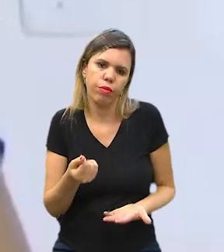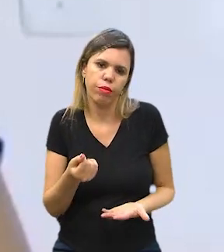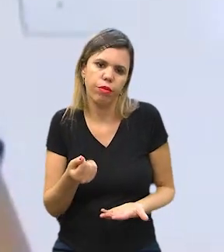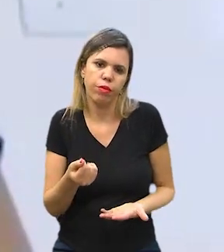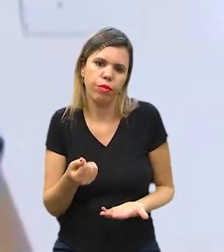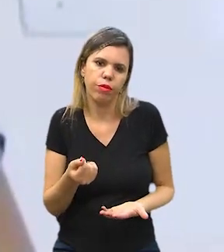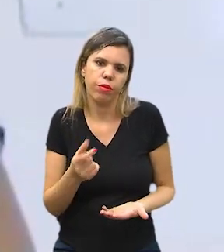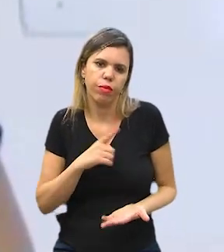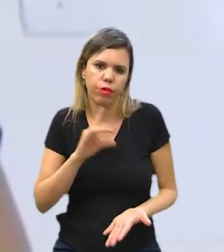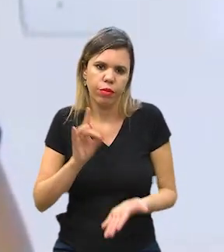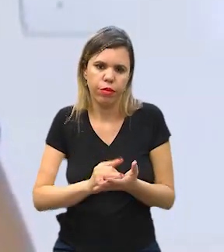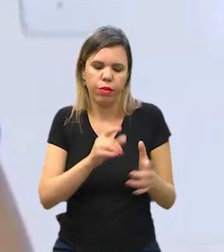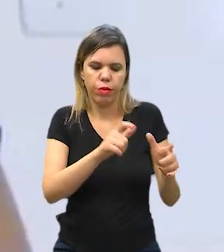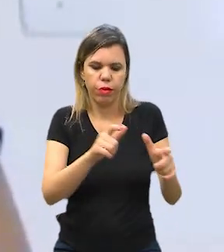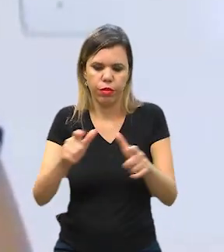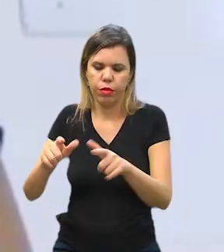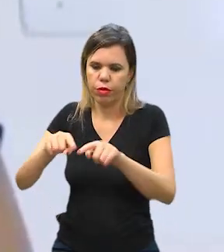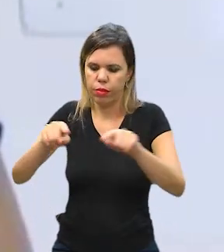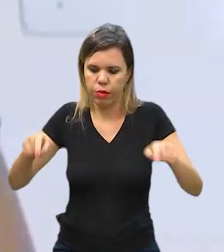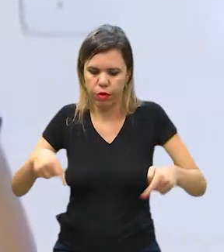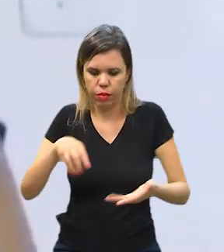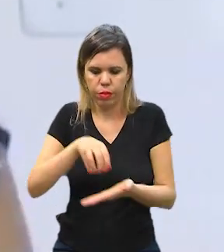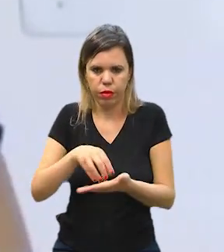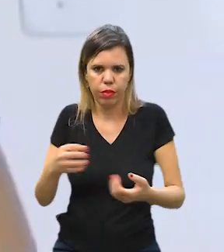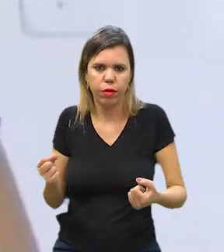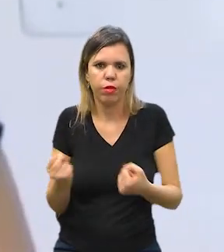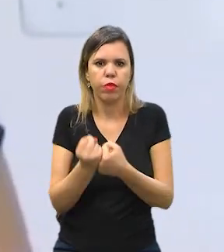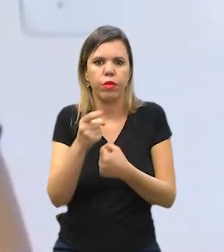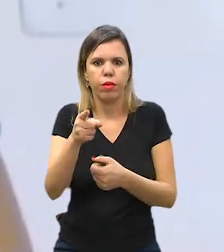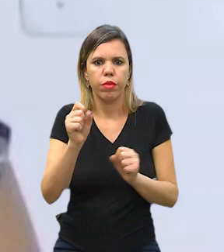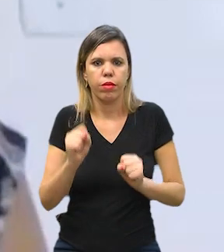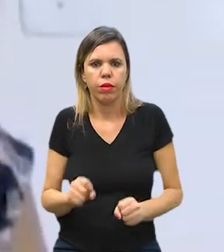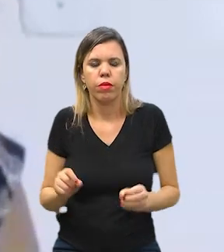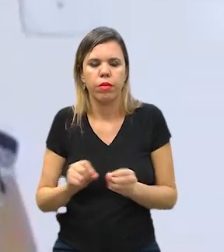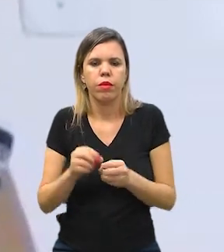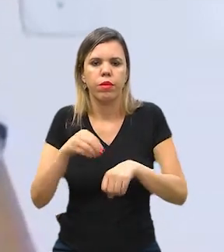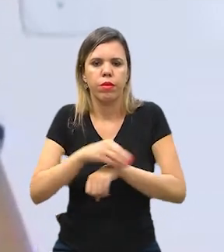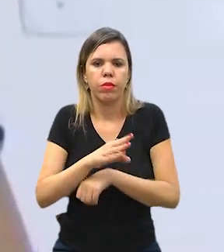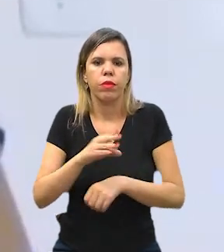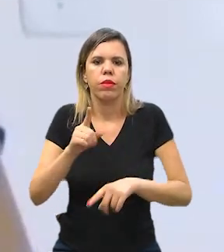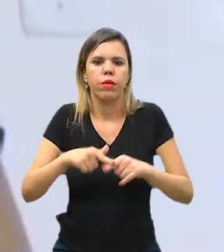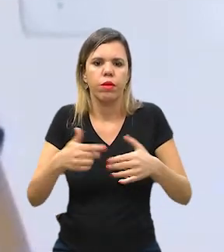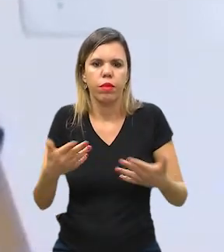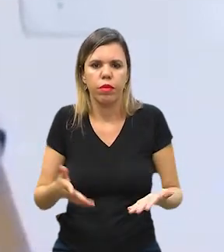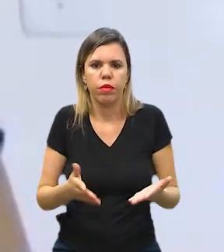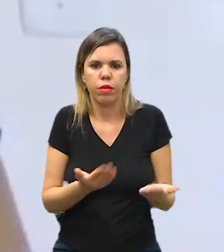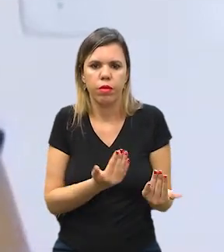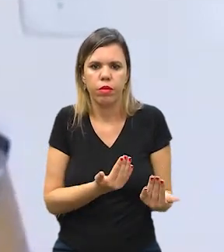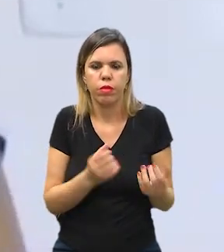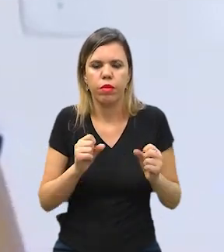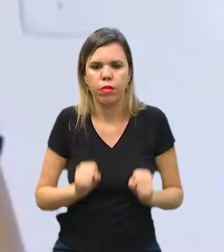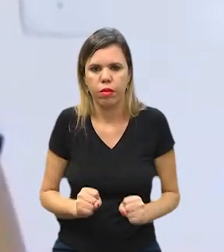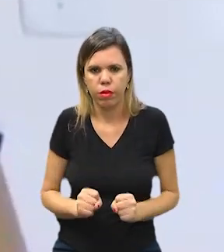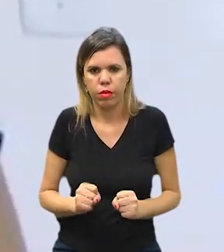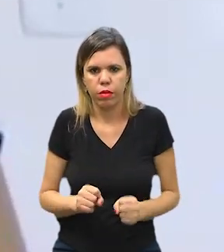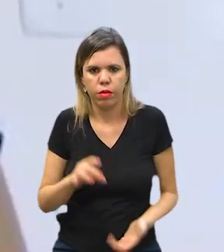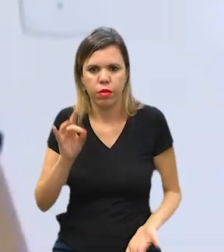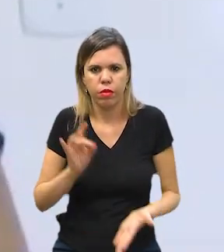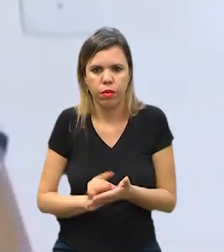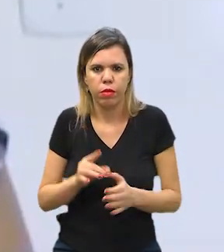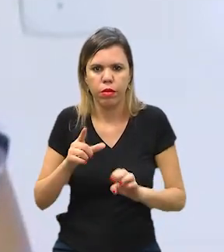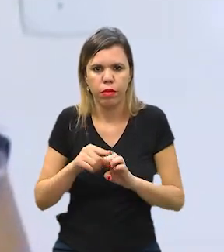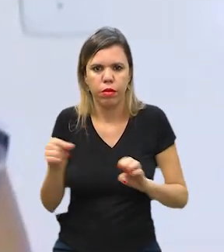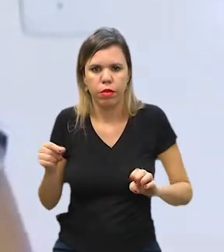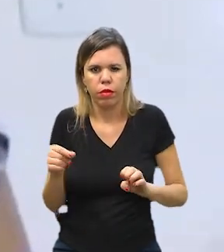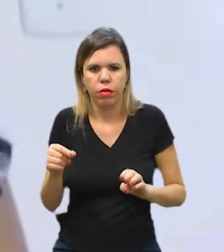seja possível, o fato de ter um local, uma sede, um apoio, de você poder fornecer ferramentas para que esse